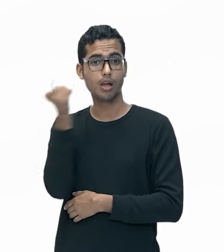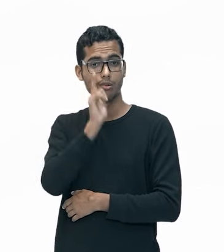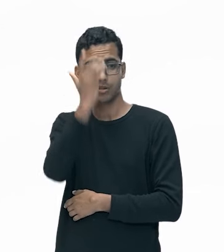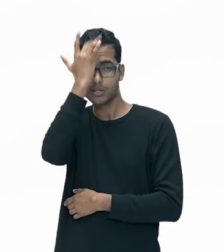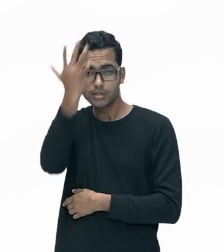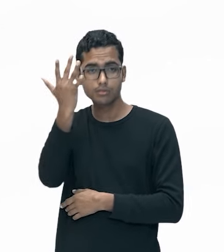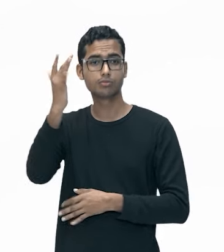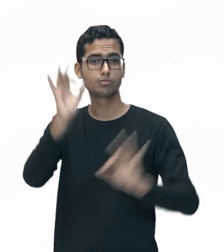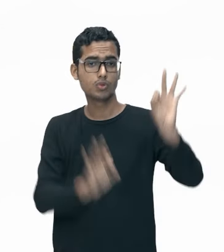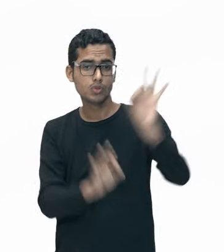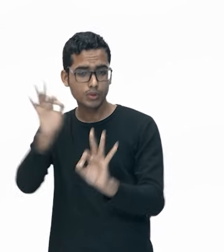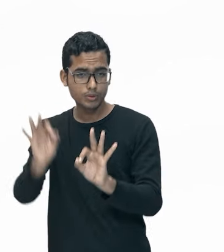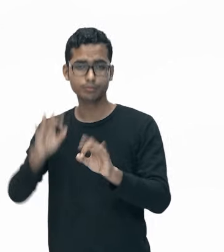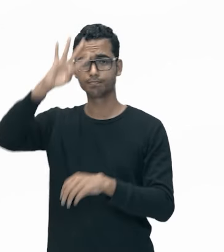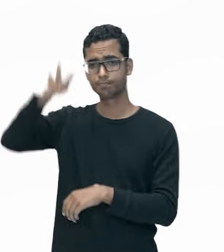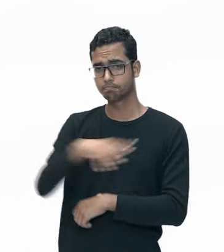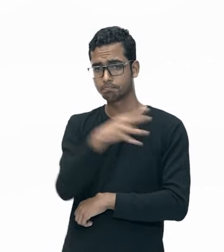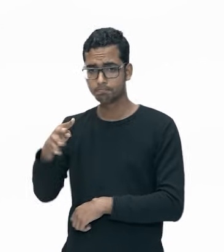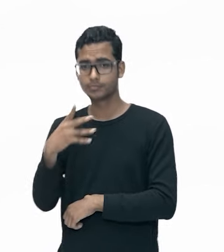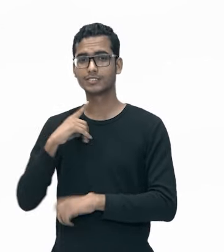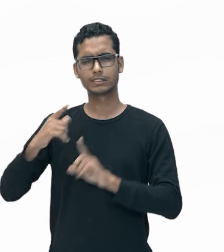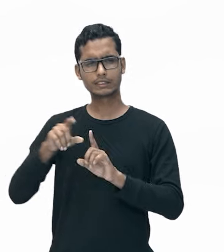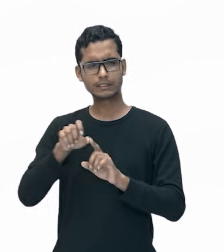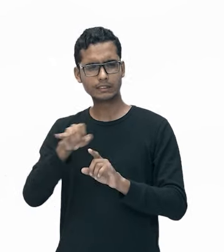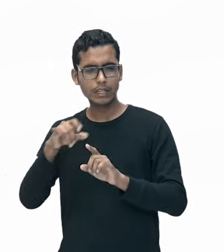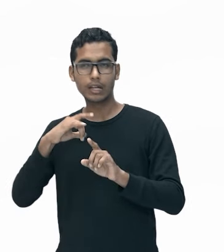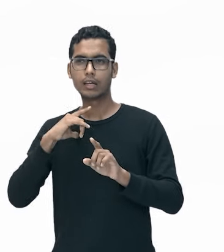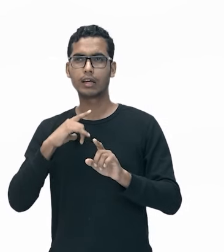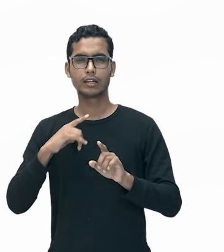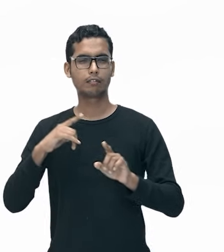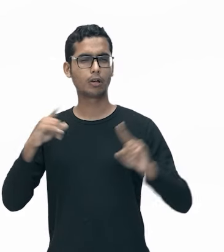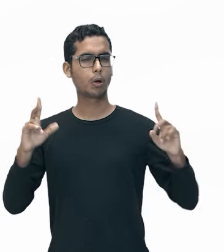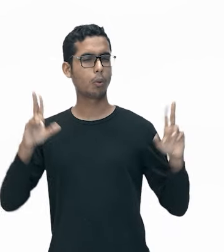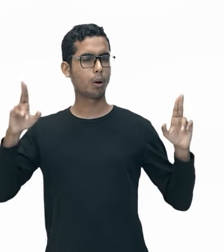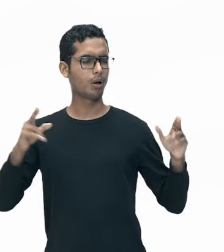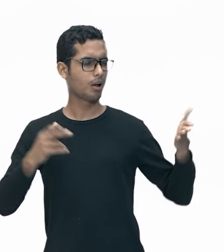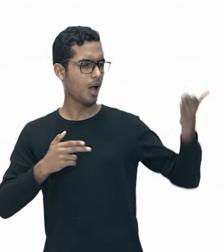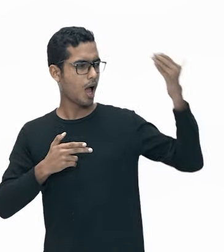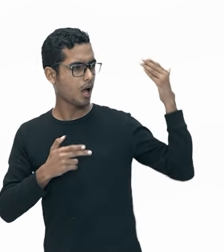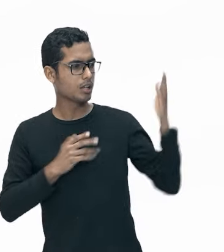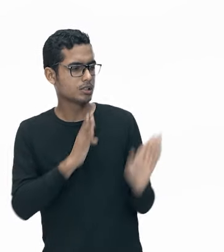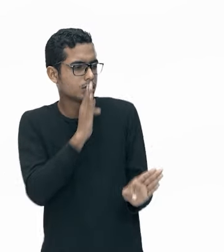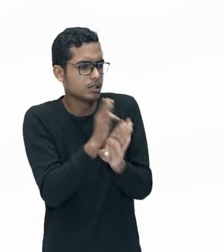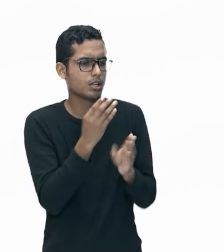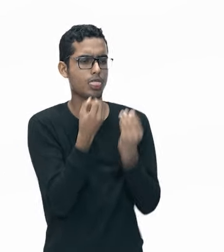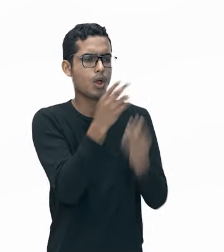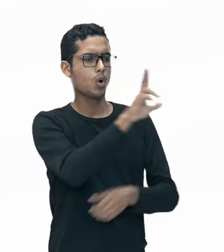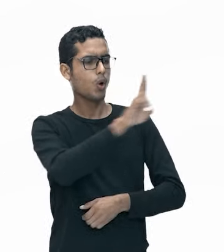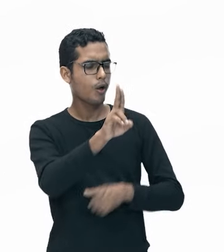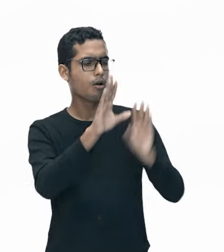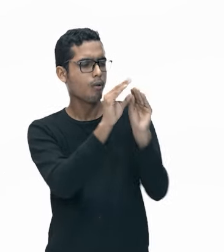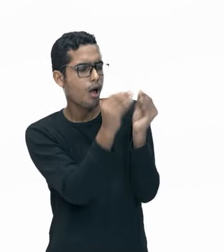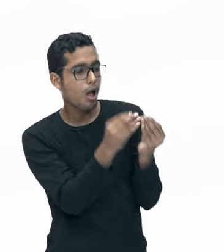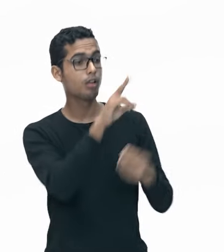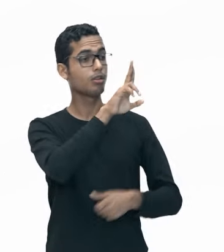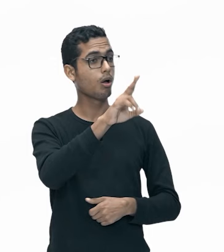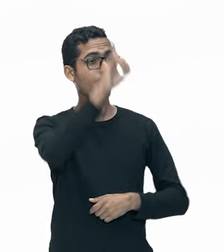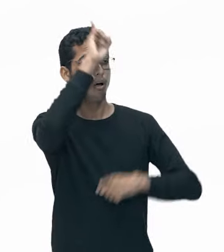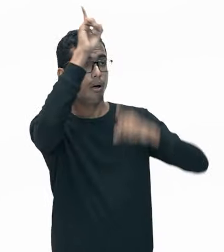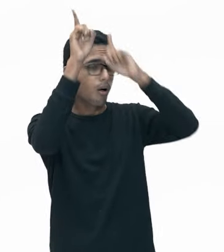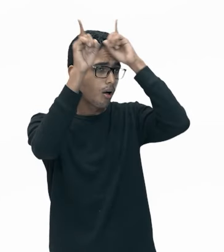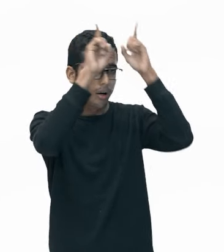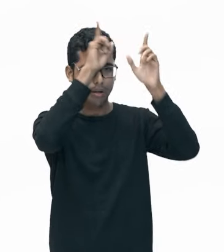nomenclatura senão ainda tava da maneira antiga em que cada um que ia descobrindo ia dando um nome assim da cabeça dele não é